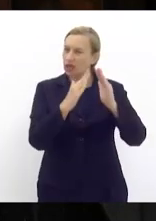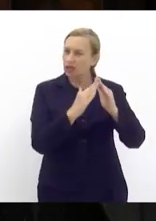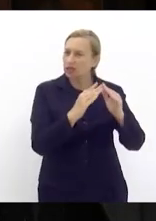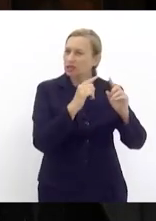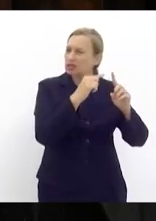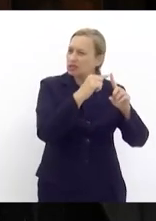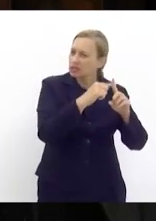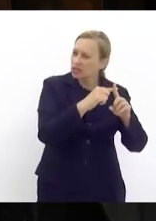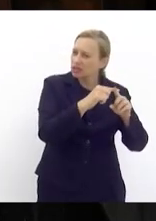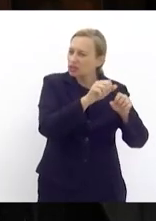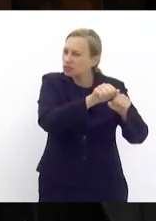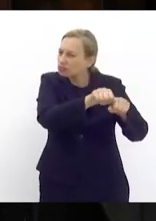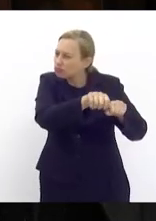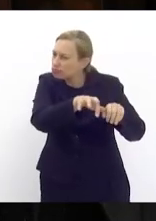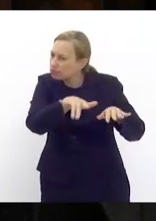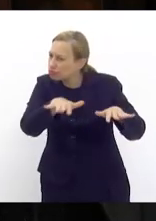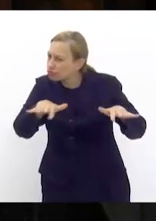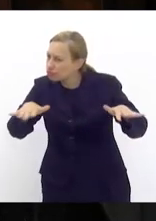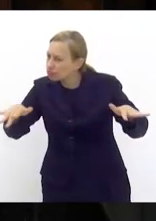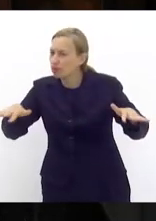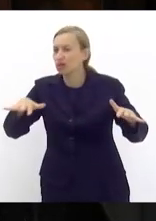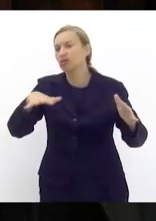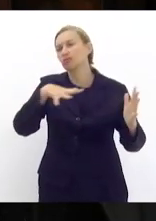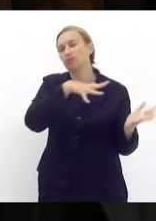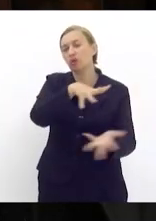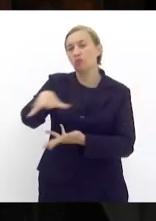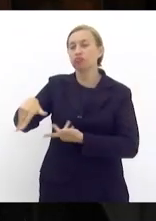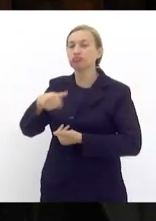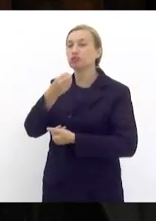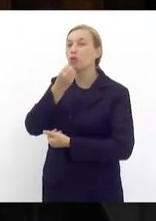se proliferaram pelo mundo. Que bom.